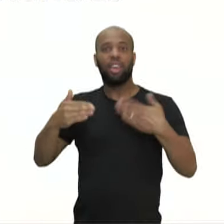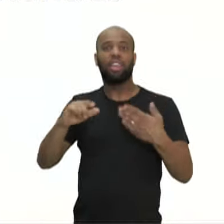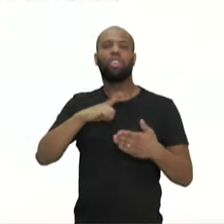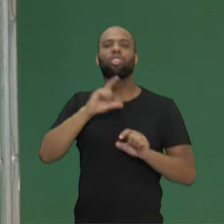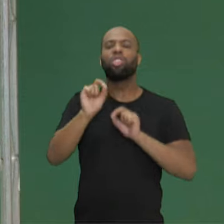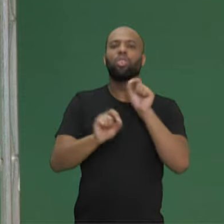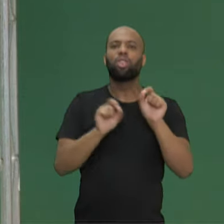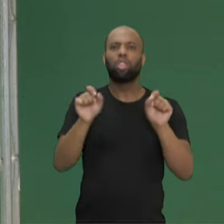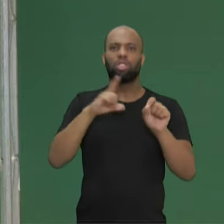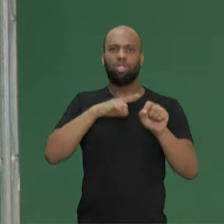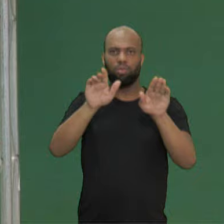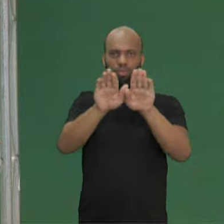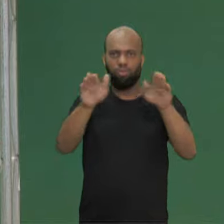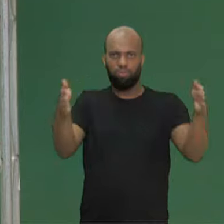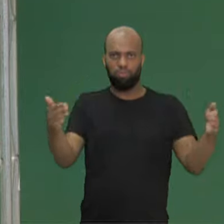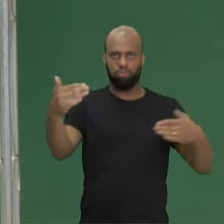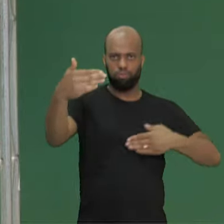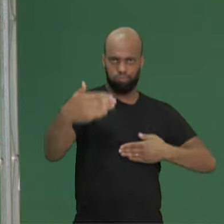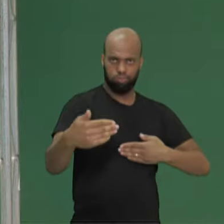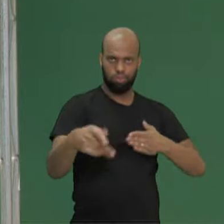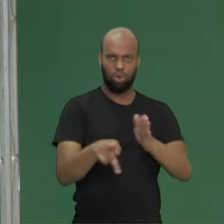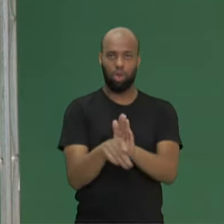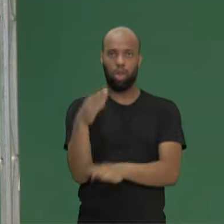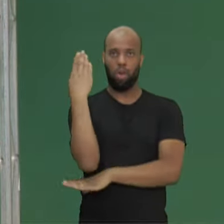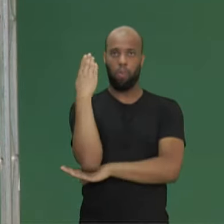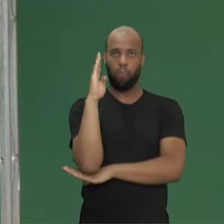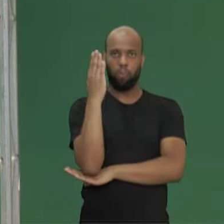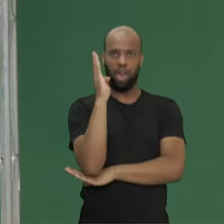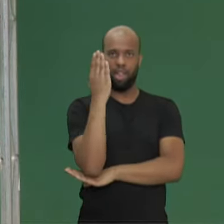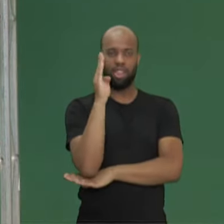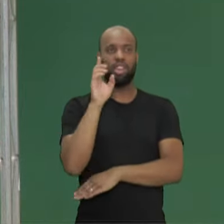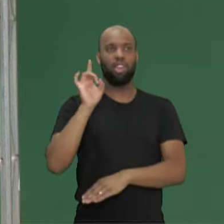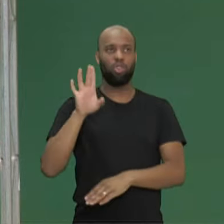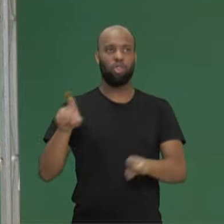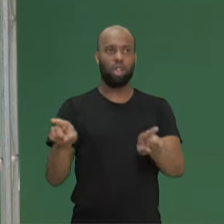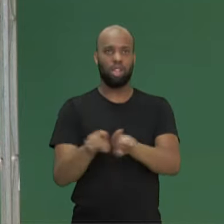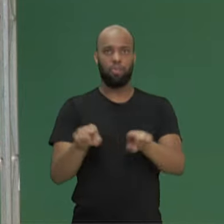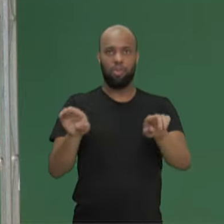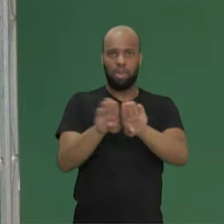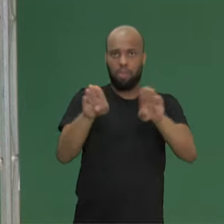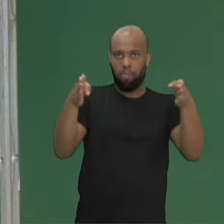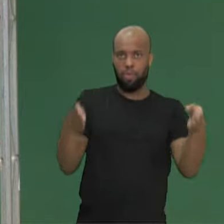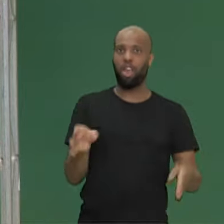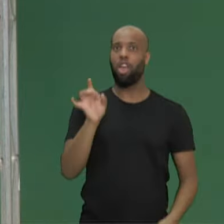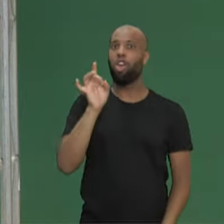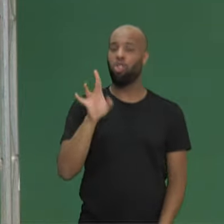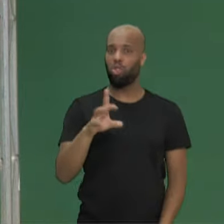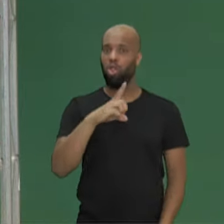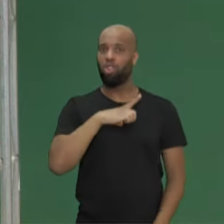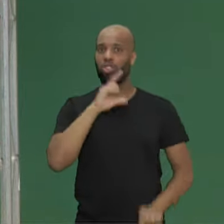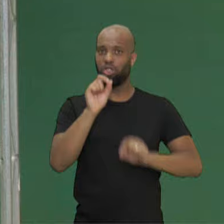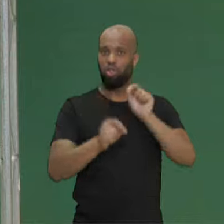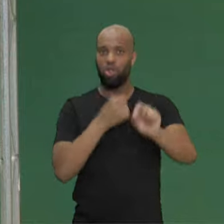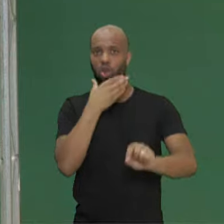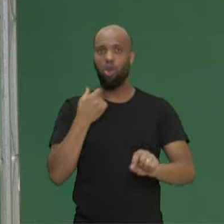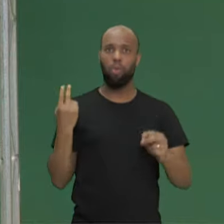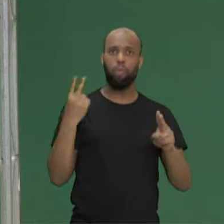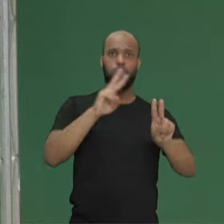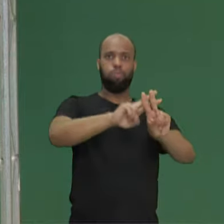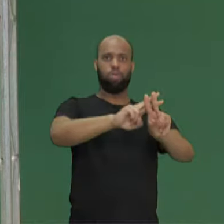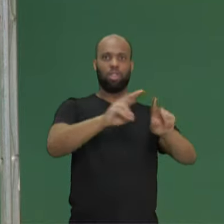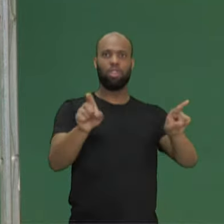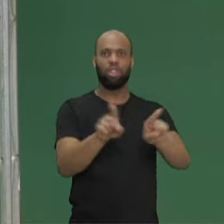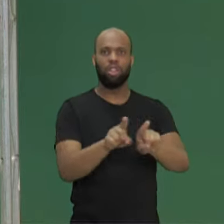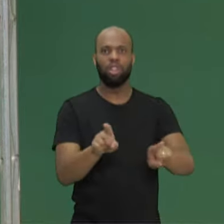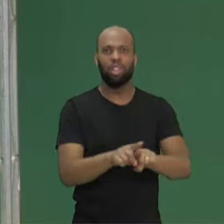né? Que eram arrastados. Era, então, o prisioneiro, feito pelo Guilherme também, que criou a iluminação,